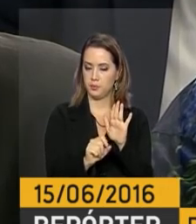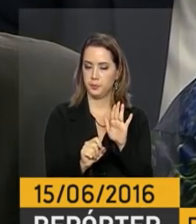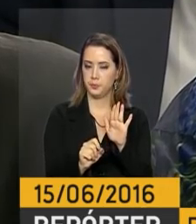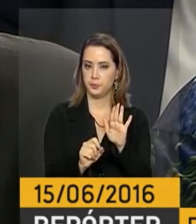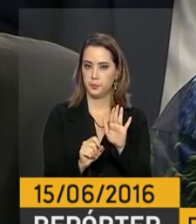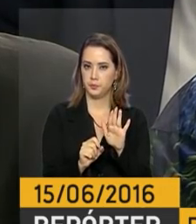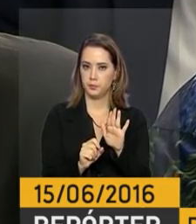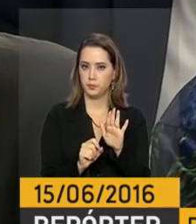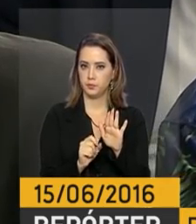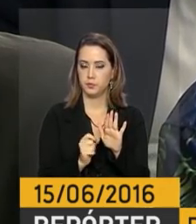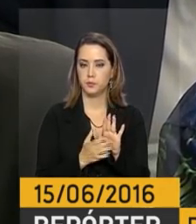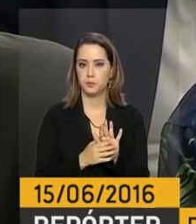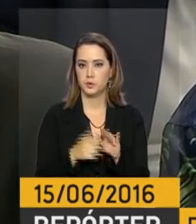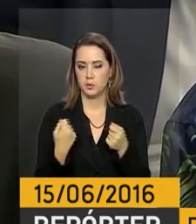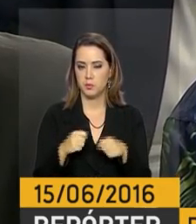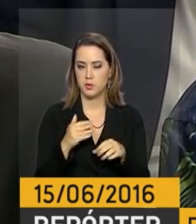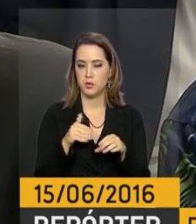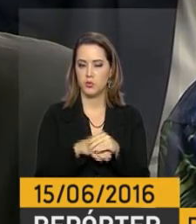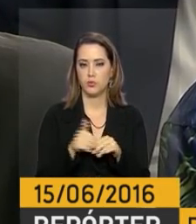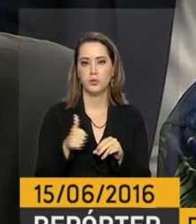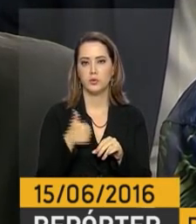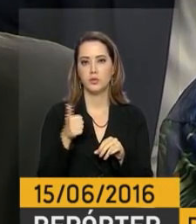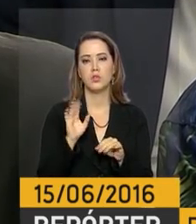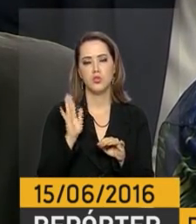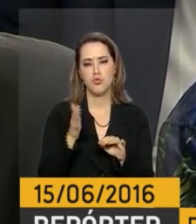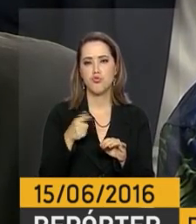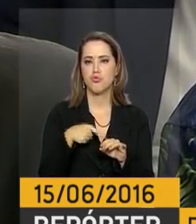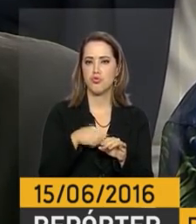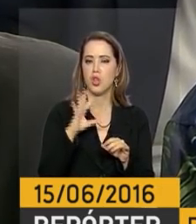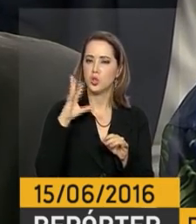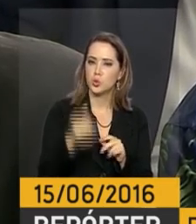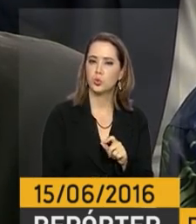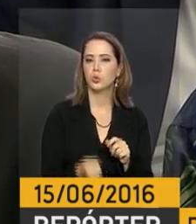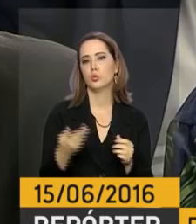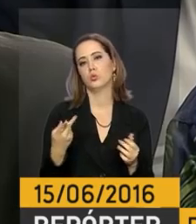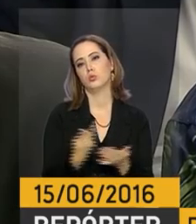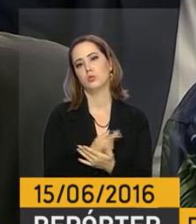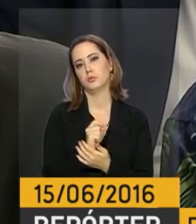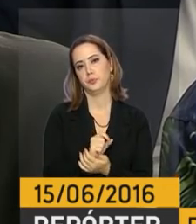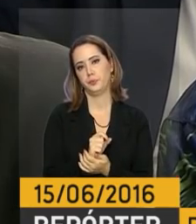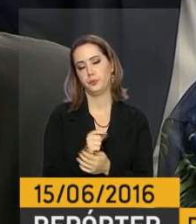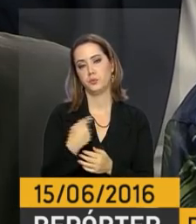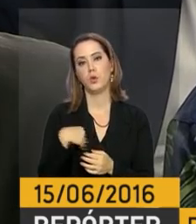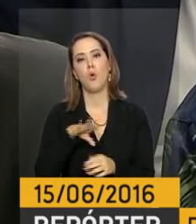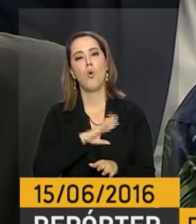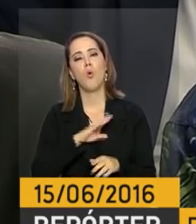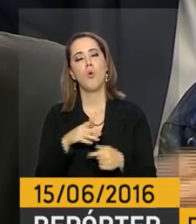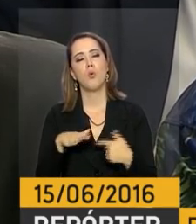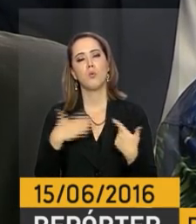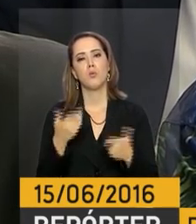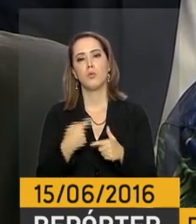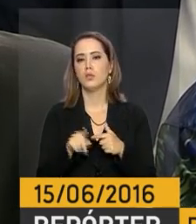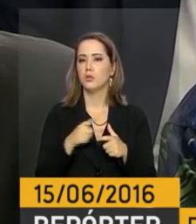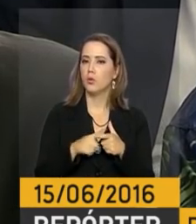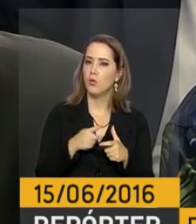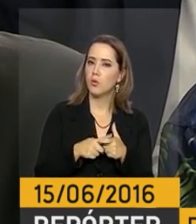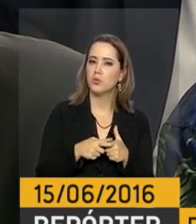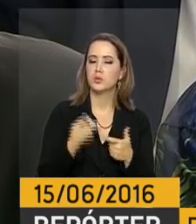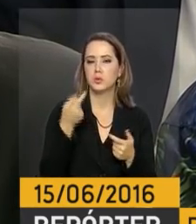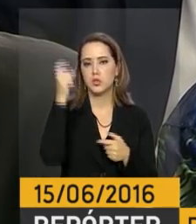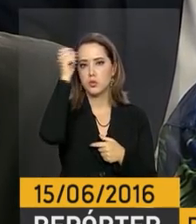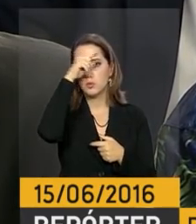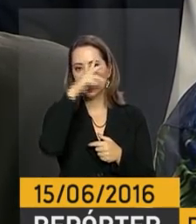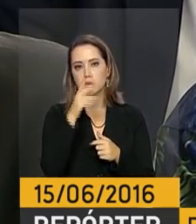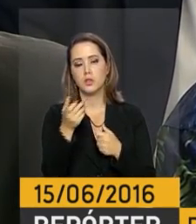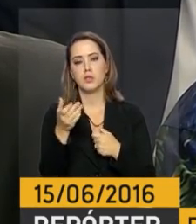qualificada no Congresso, já essas medidas. Então, quais são as dificuldades de eh do governo e da equipe